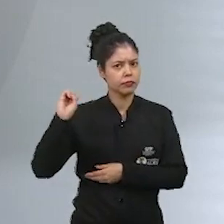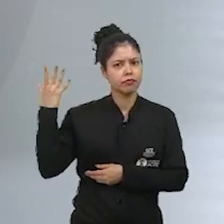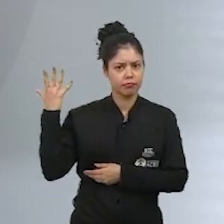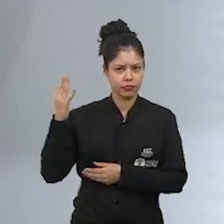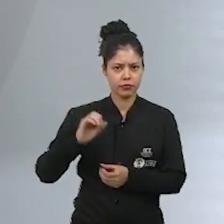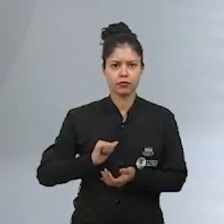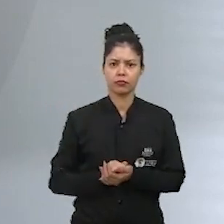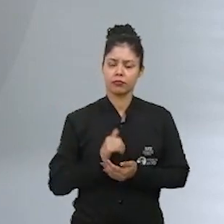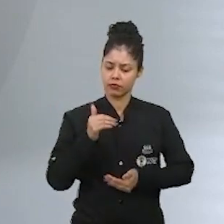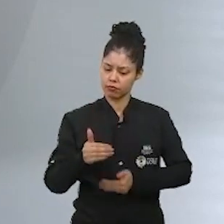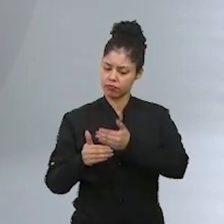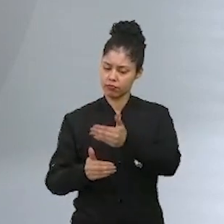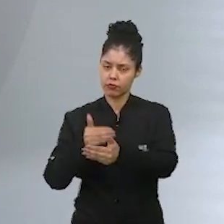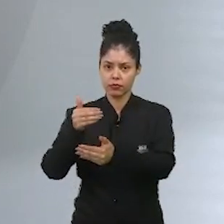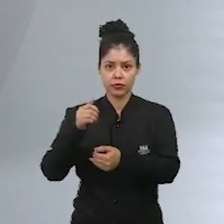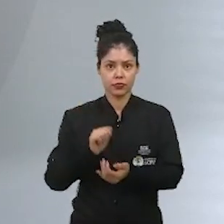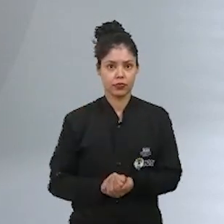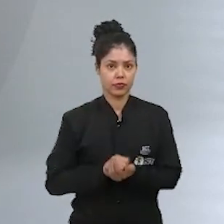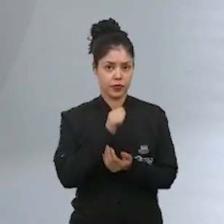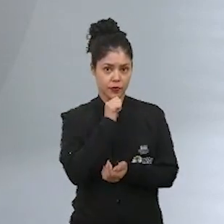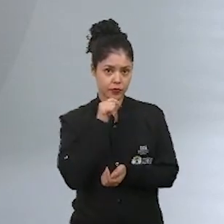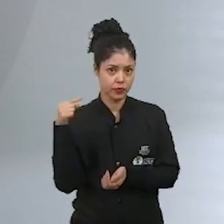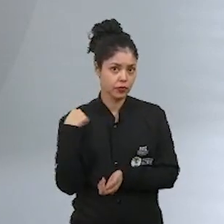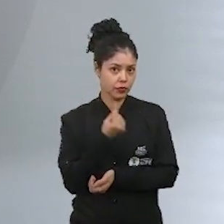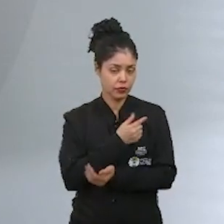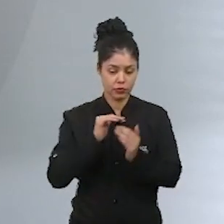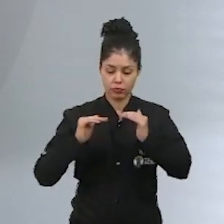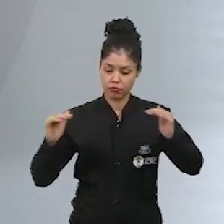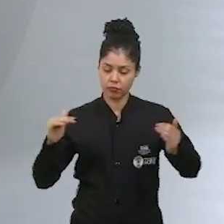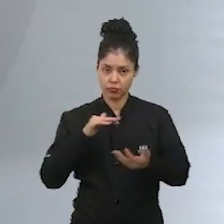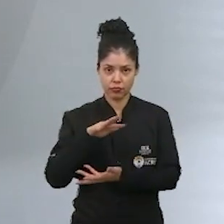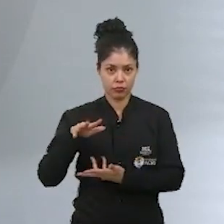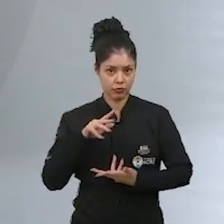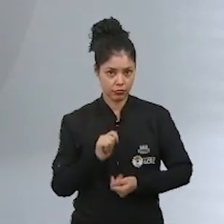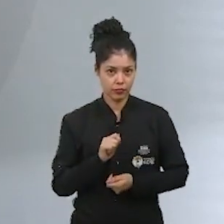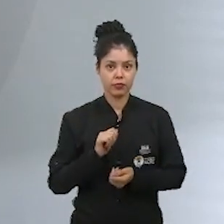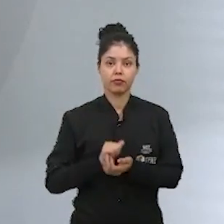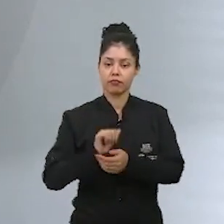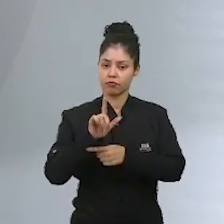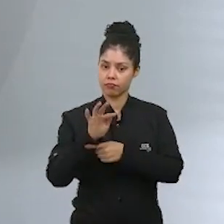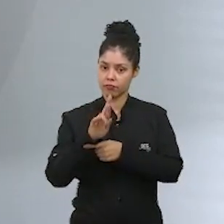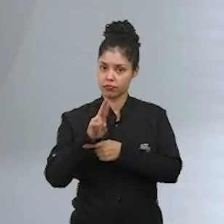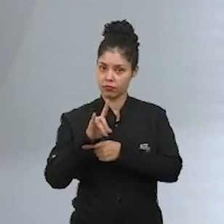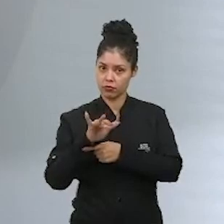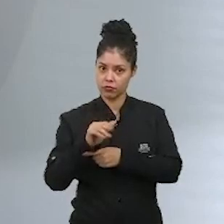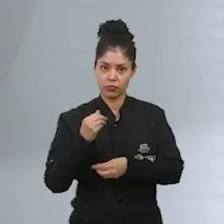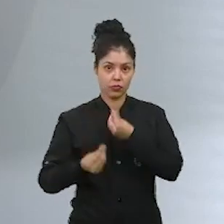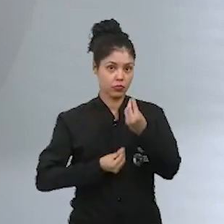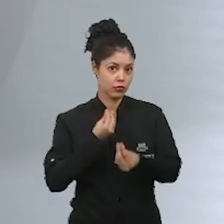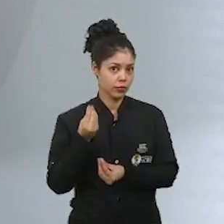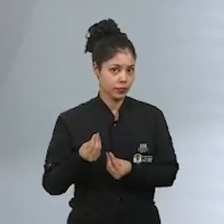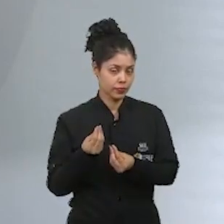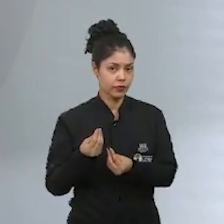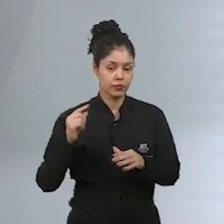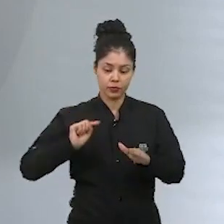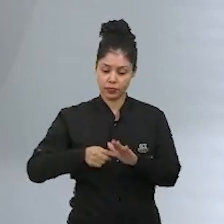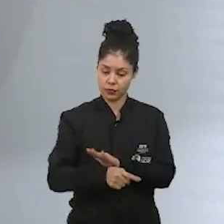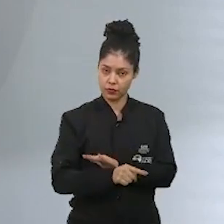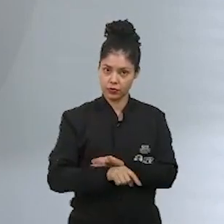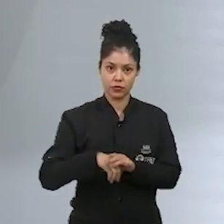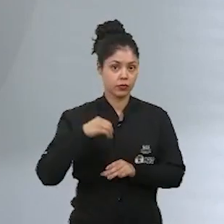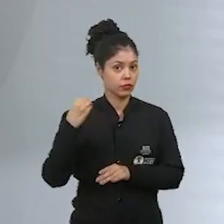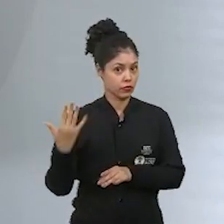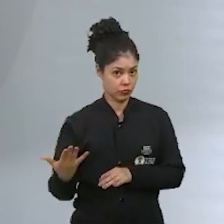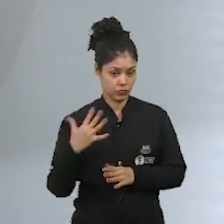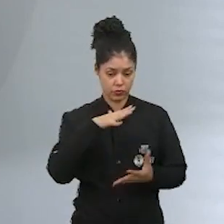acontece toda essa modelação que nós temos aqui na superfície terrestre, na litosfera, entender como que os agentes internos e